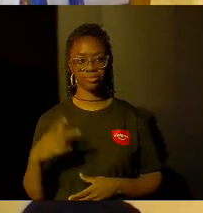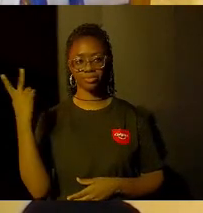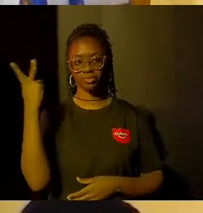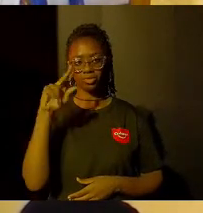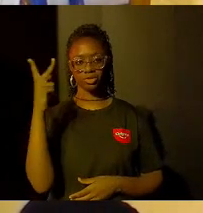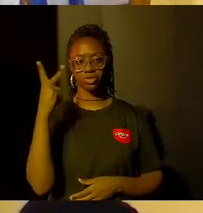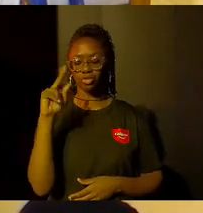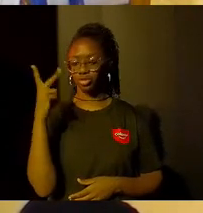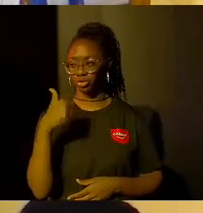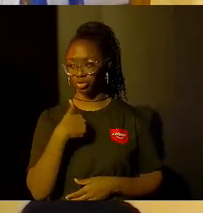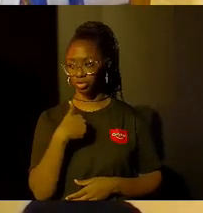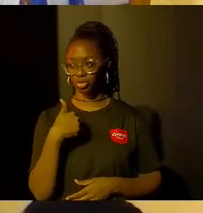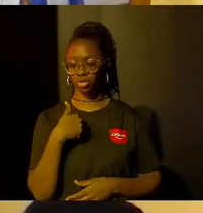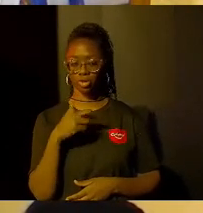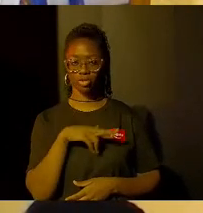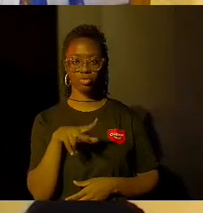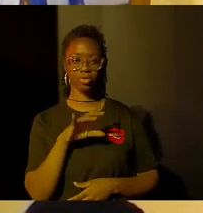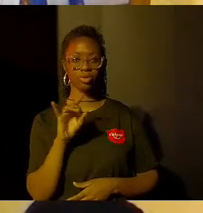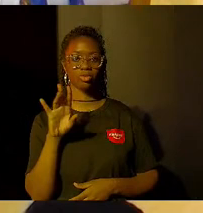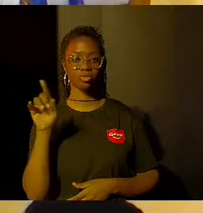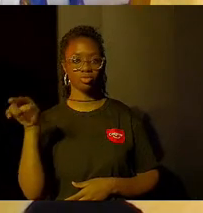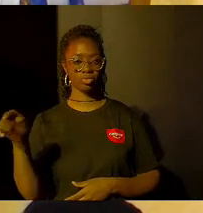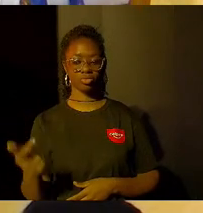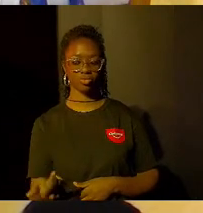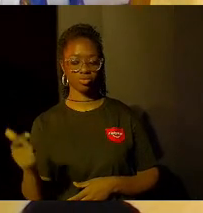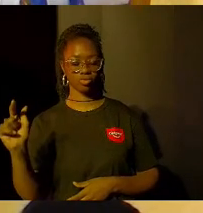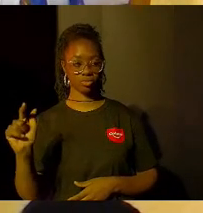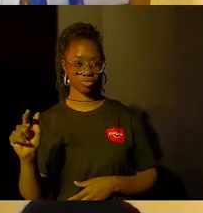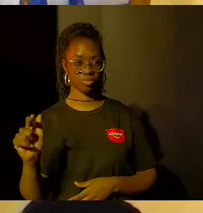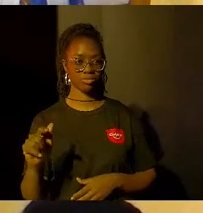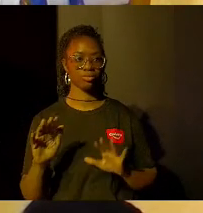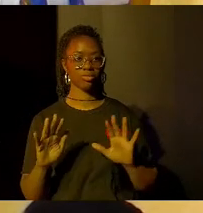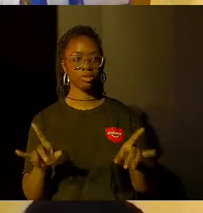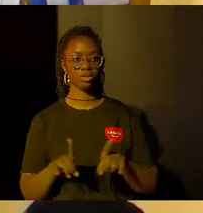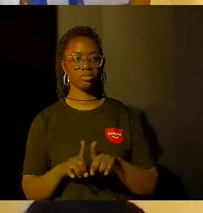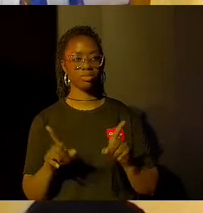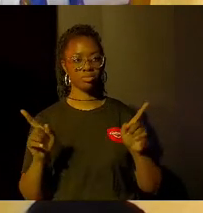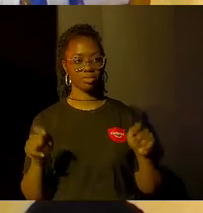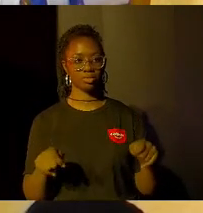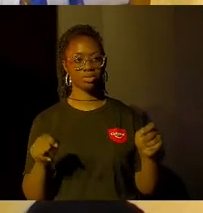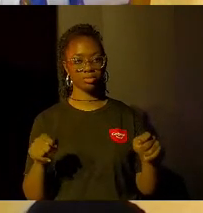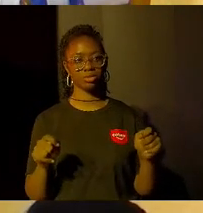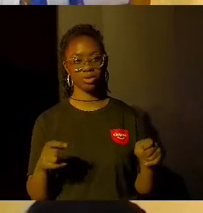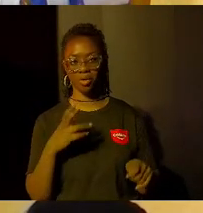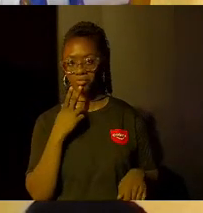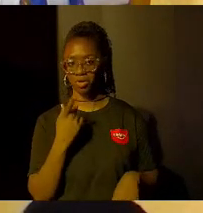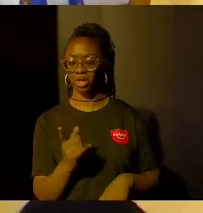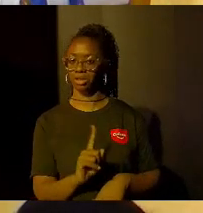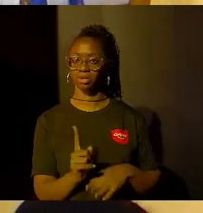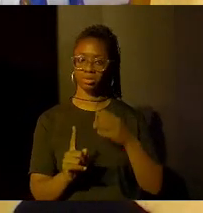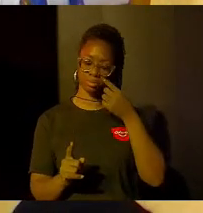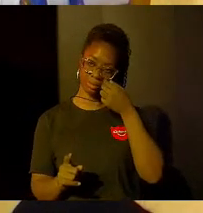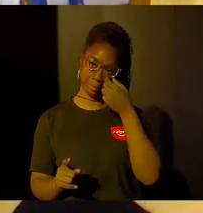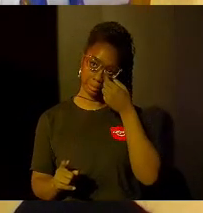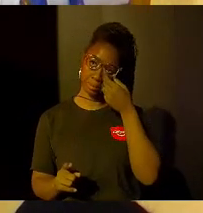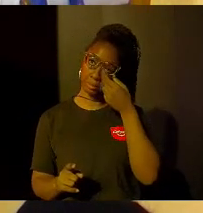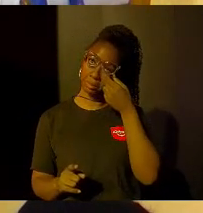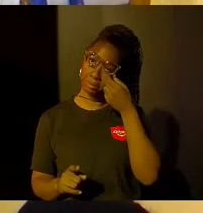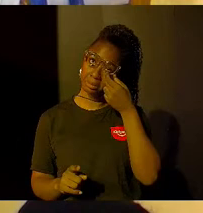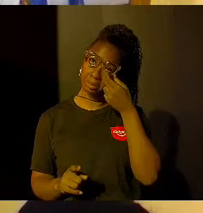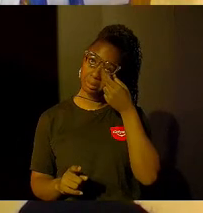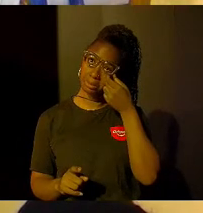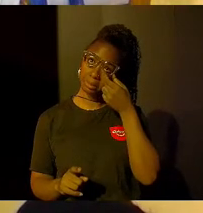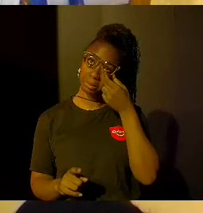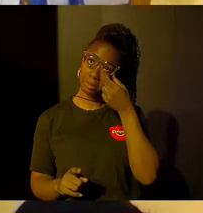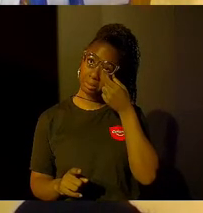Era um pouco a história do outro então nisso habilita dizer que não então eu eu não tirei da da